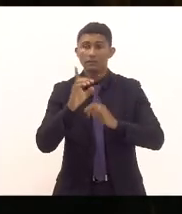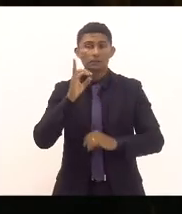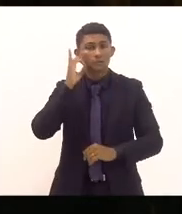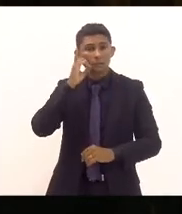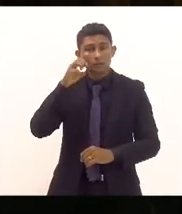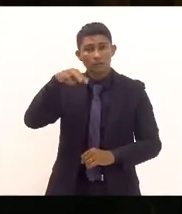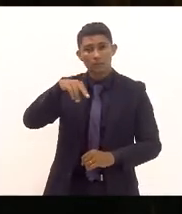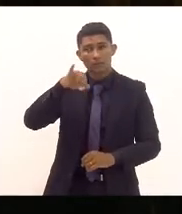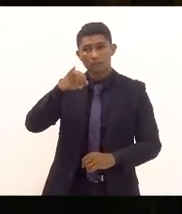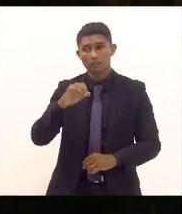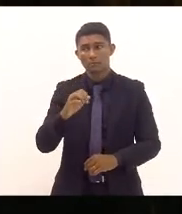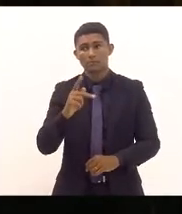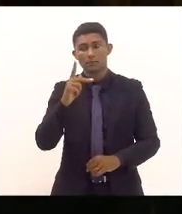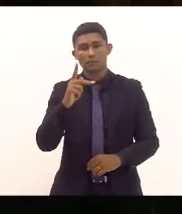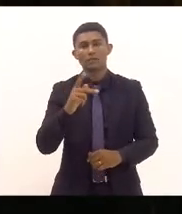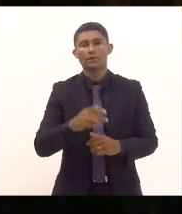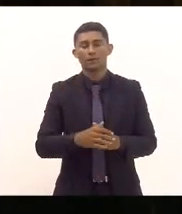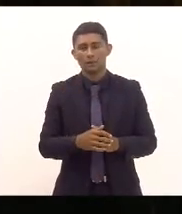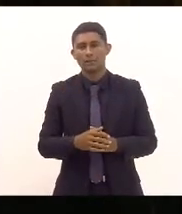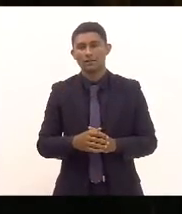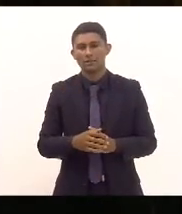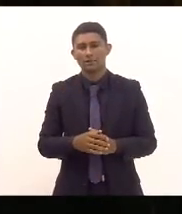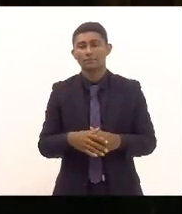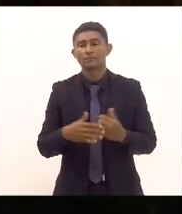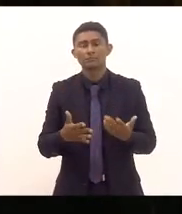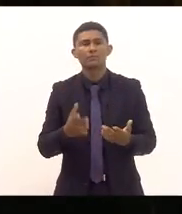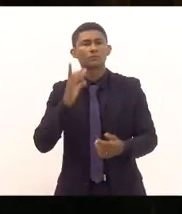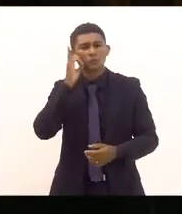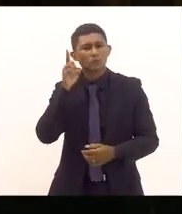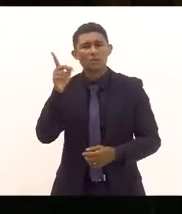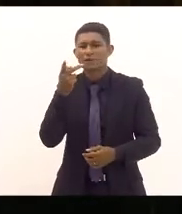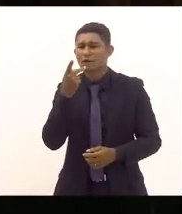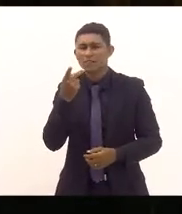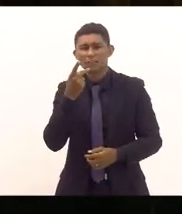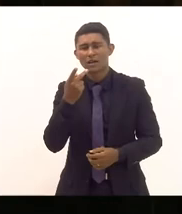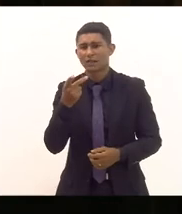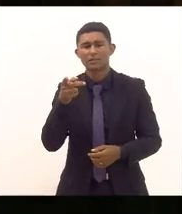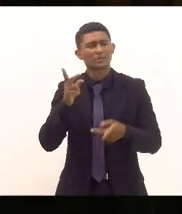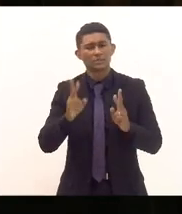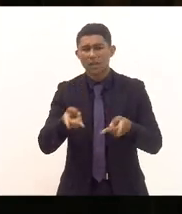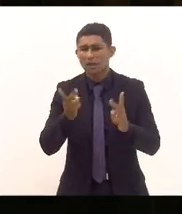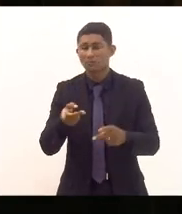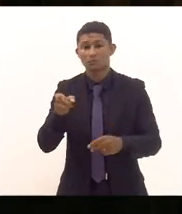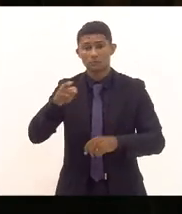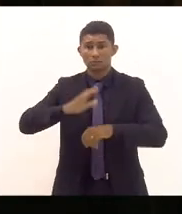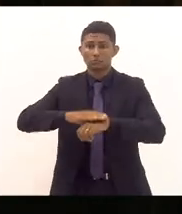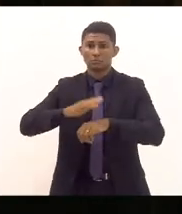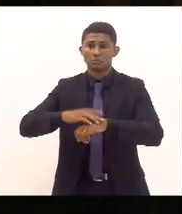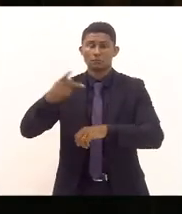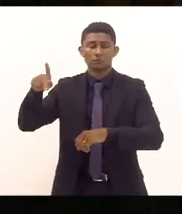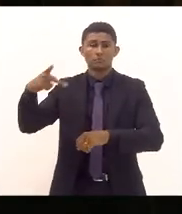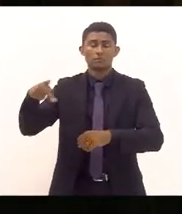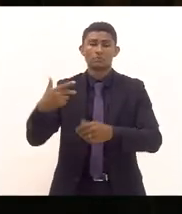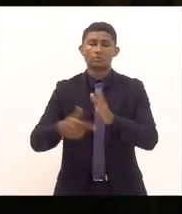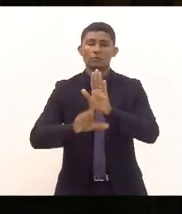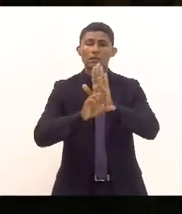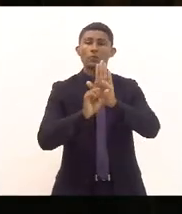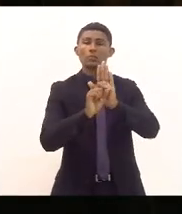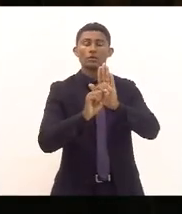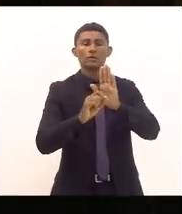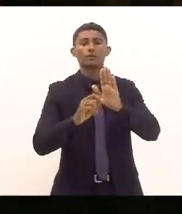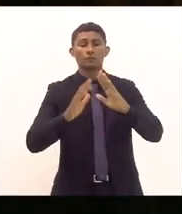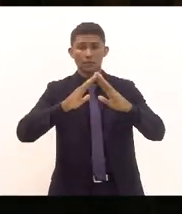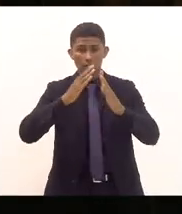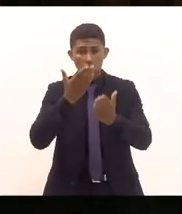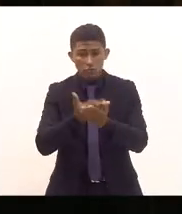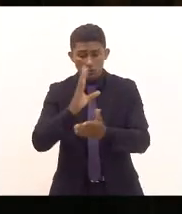deputado mim que dessa casa o mesmo Deputado que fala o tempo inteiro autor da Lei escola com partido Vereador chegar